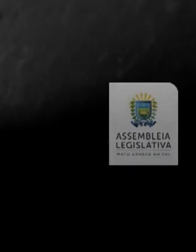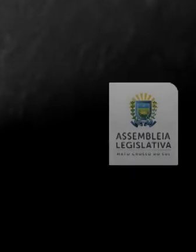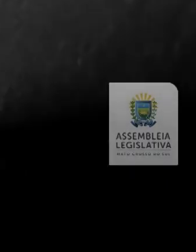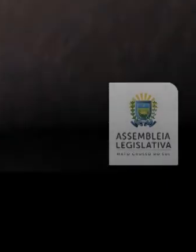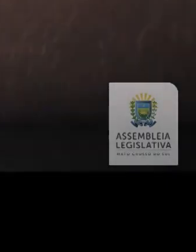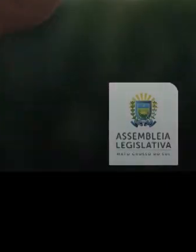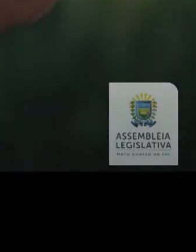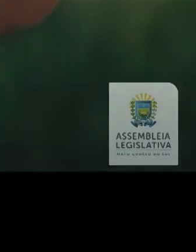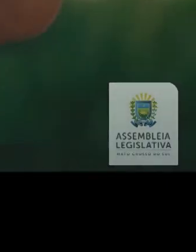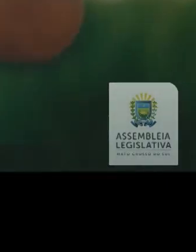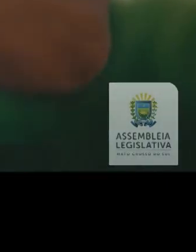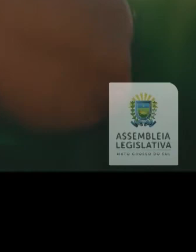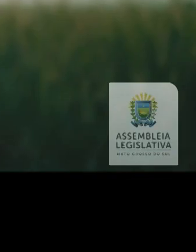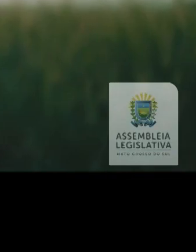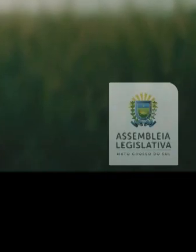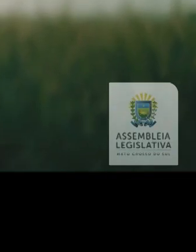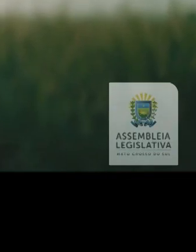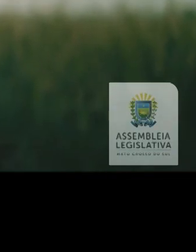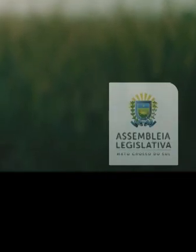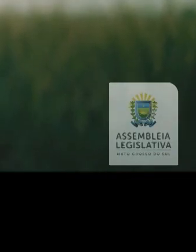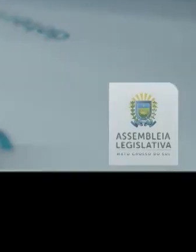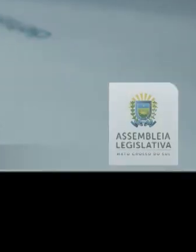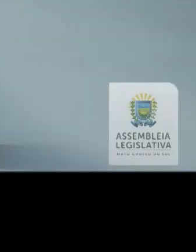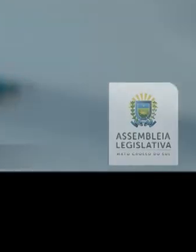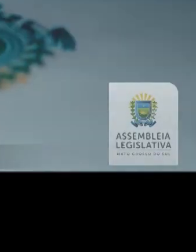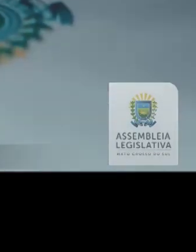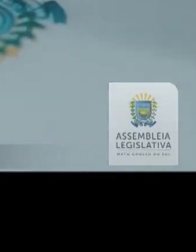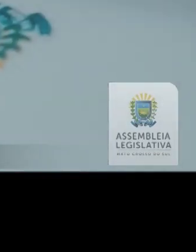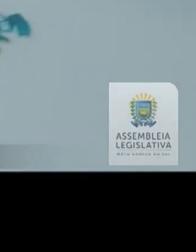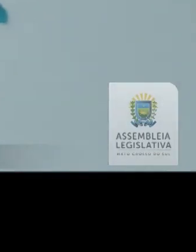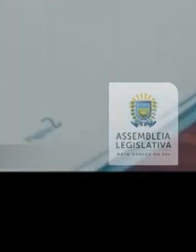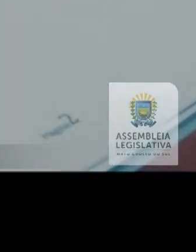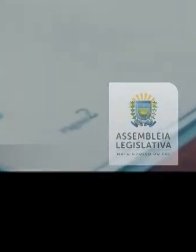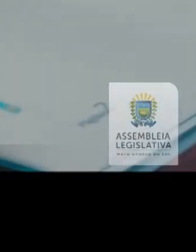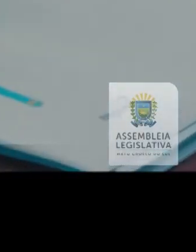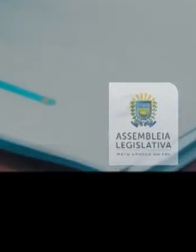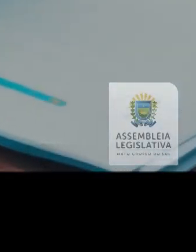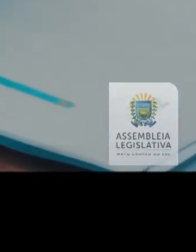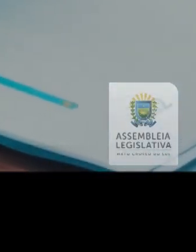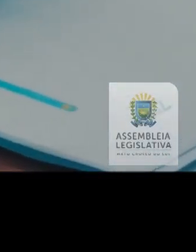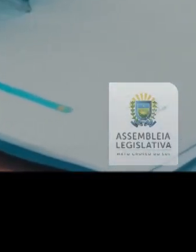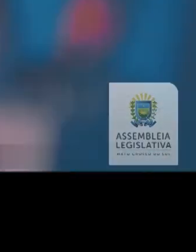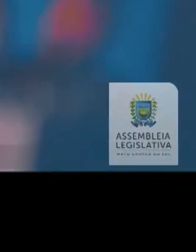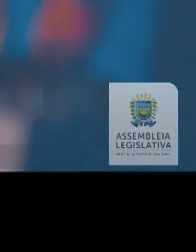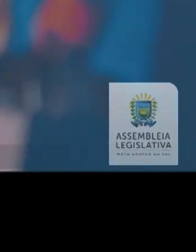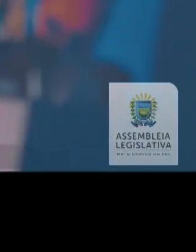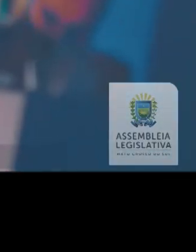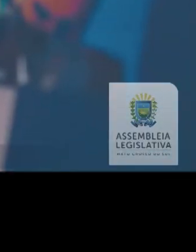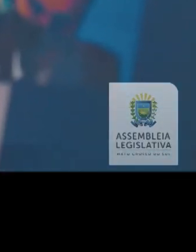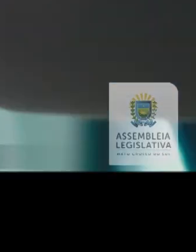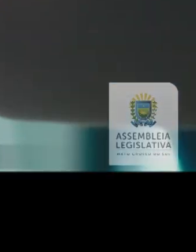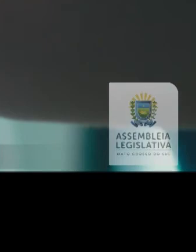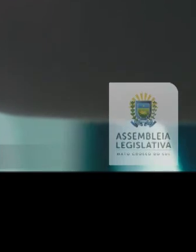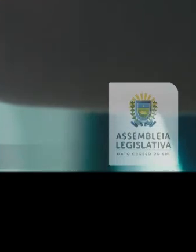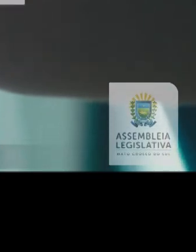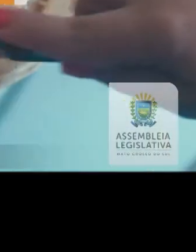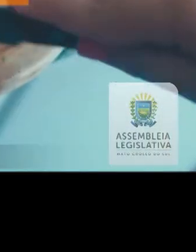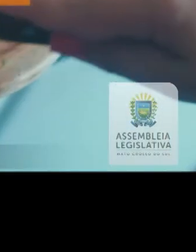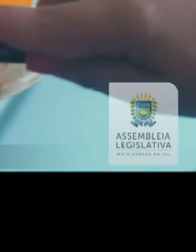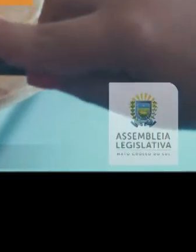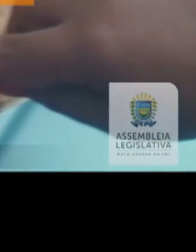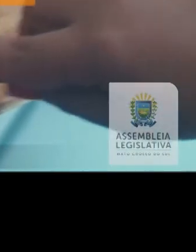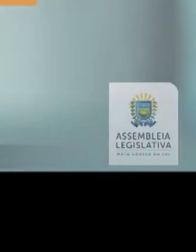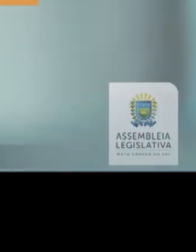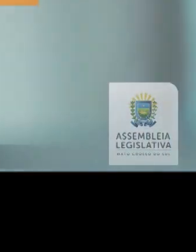não podíamos ficar de braços cruzados. Pelas mãos dos deputados, importantes leis foram criadas, como o Programa